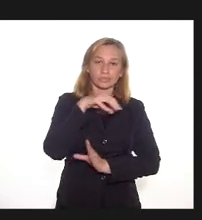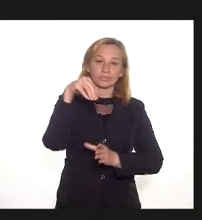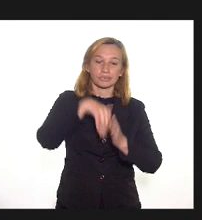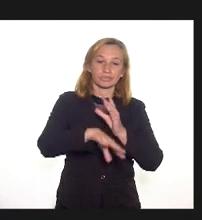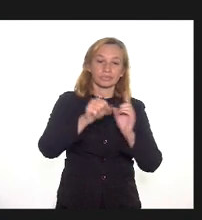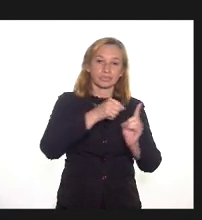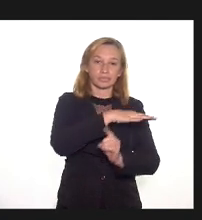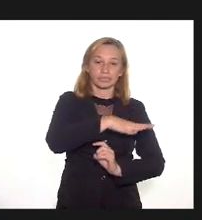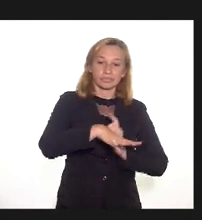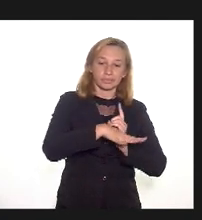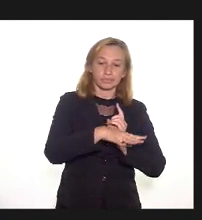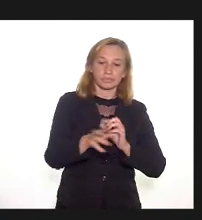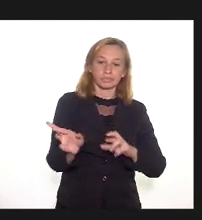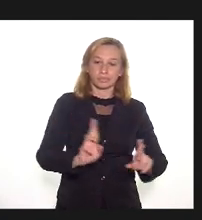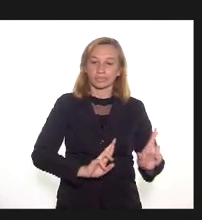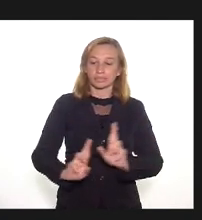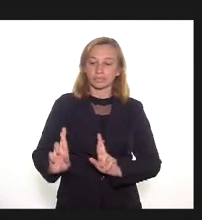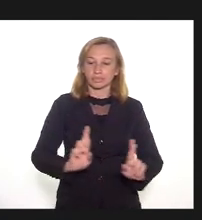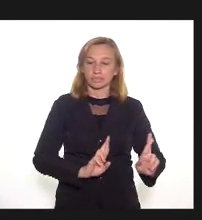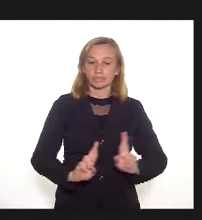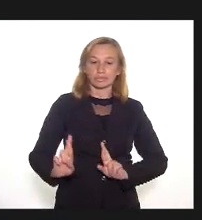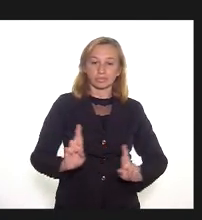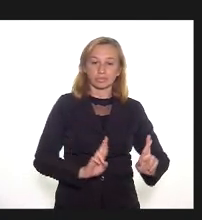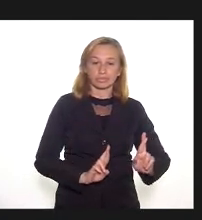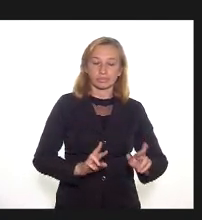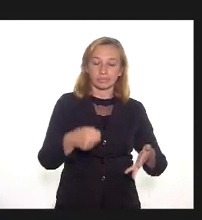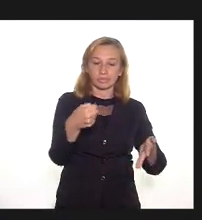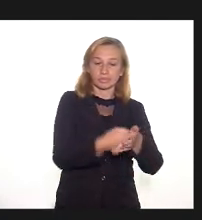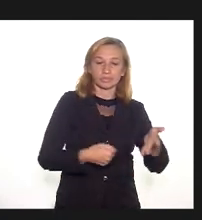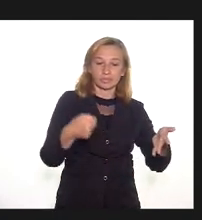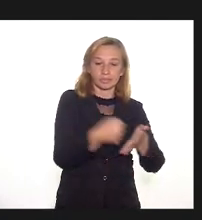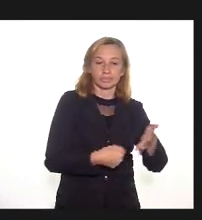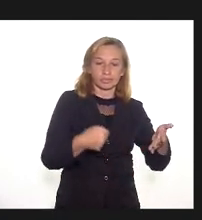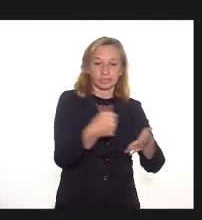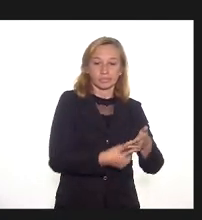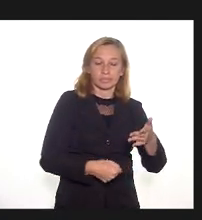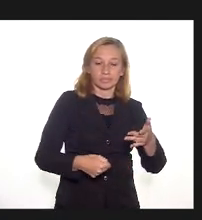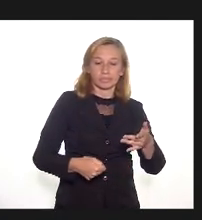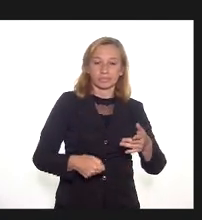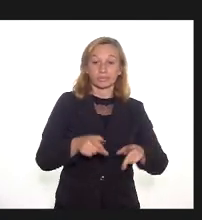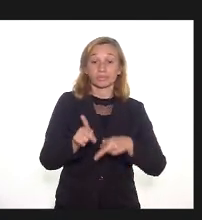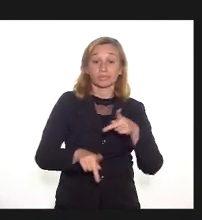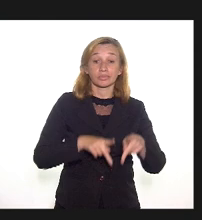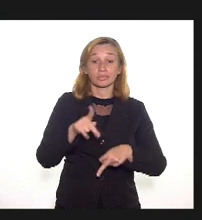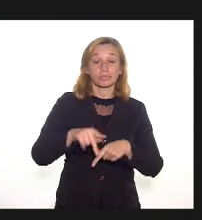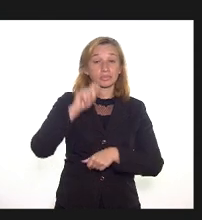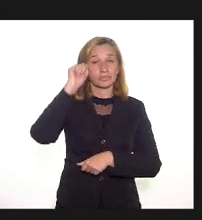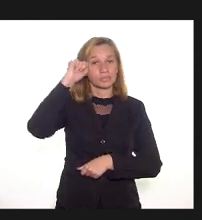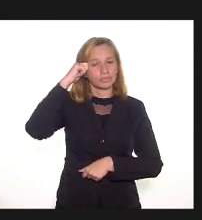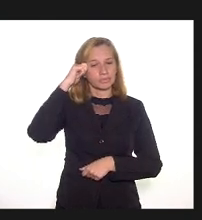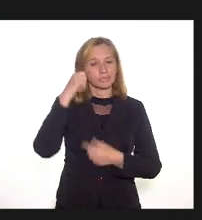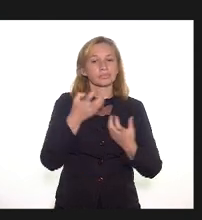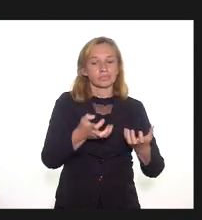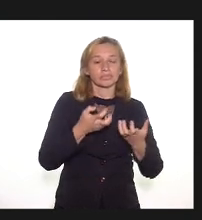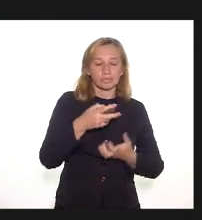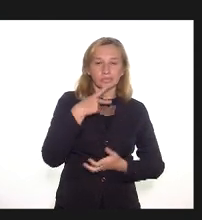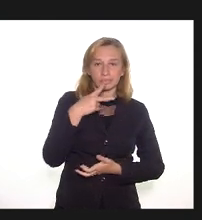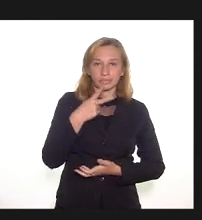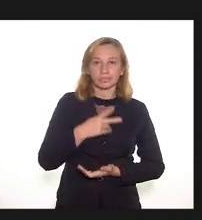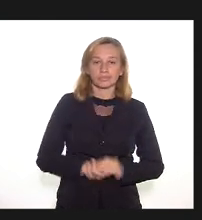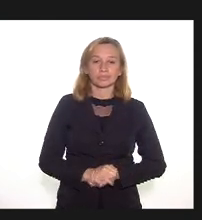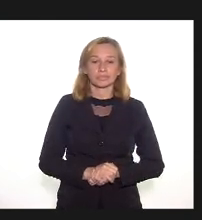em relação a luta do povo negro e aí eu queria me referir